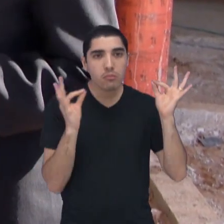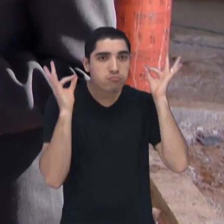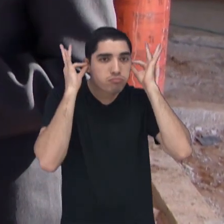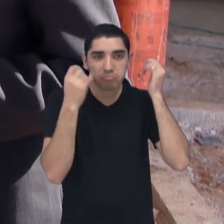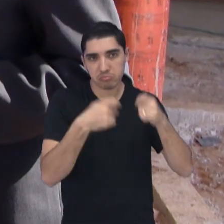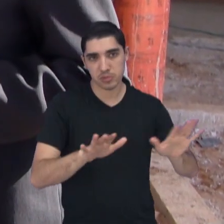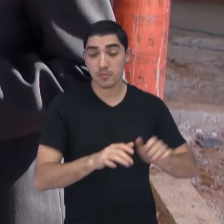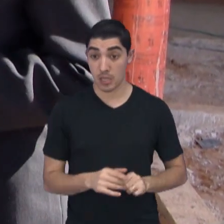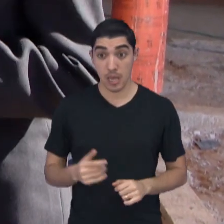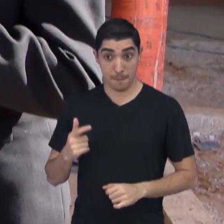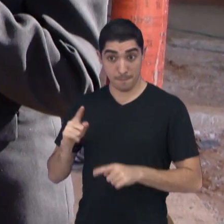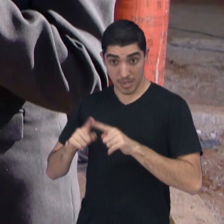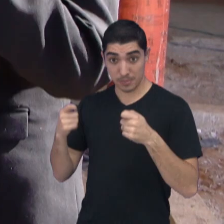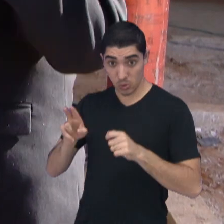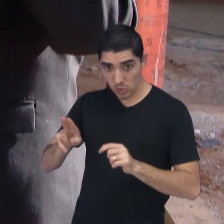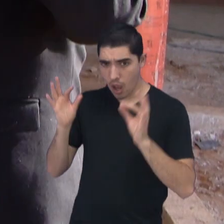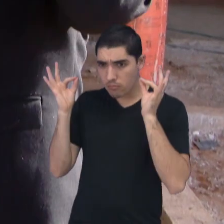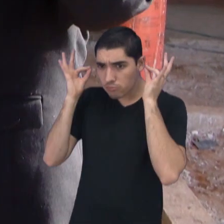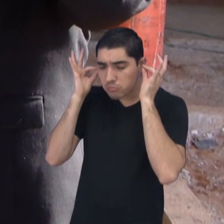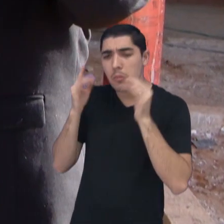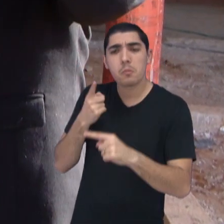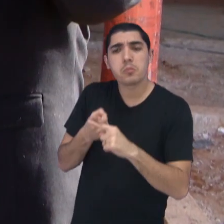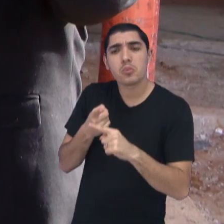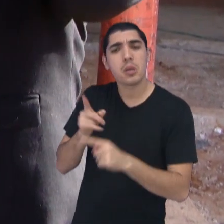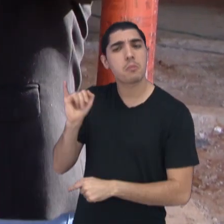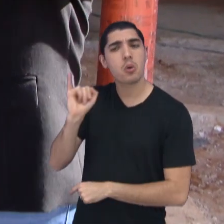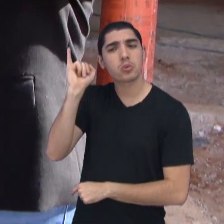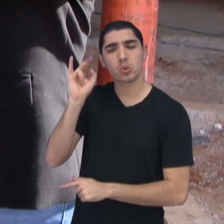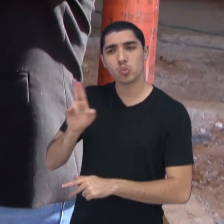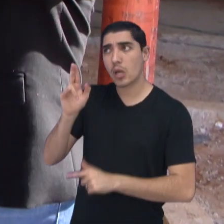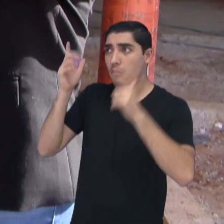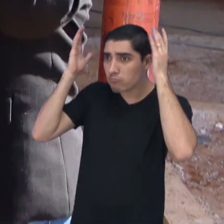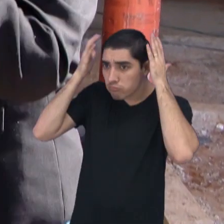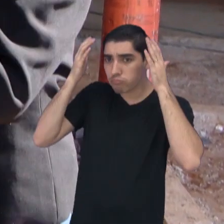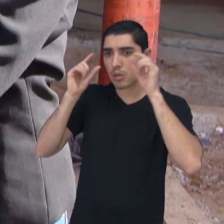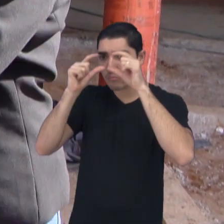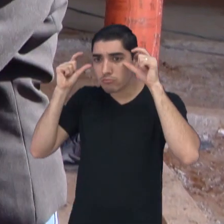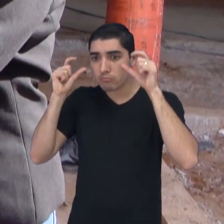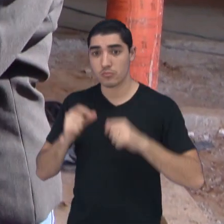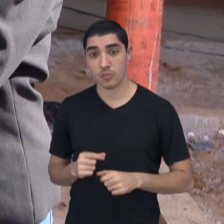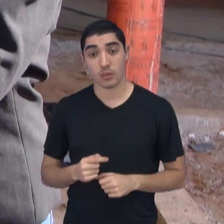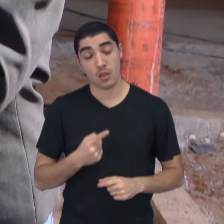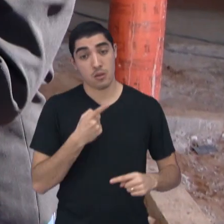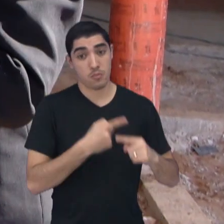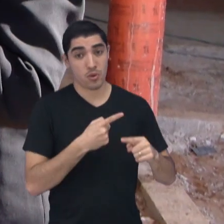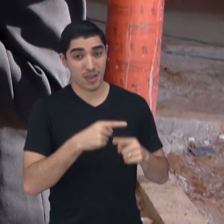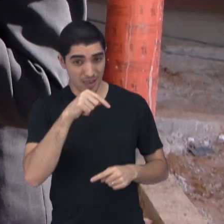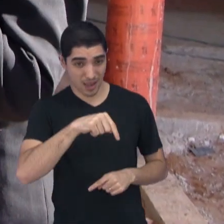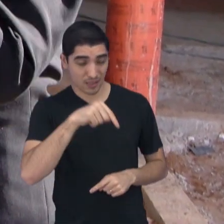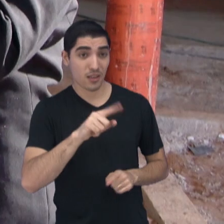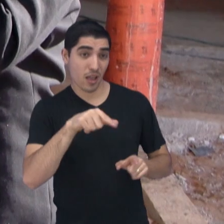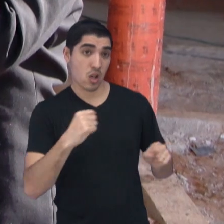Querendo ou não, eu tenho que usar. Sim. Por que é importante, Elton? Porque a gente vai circular numa obra e essa é uma obra de